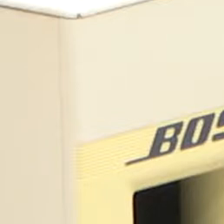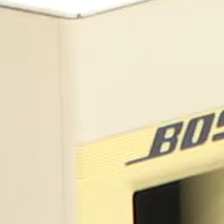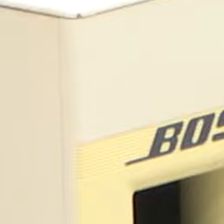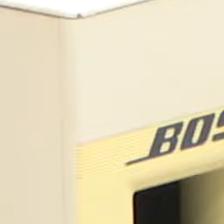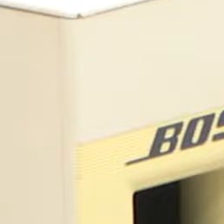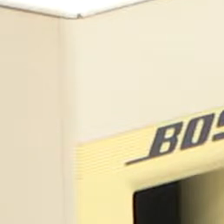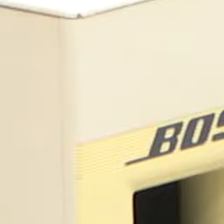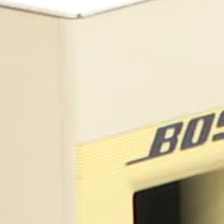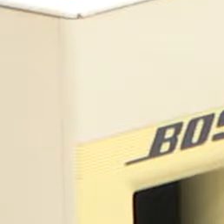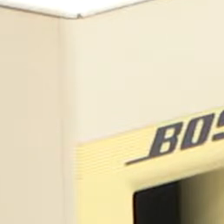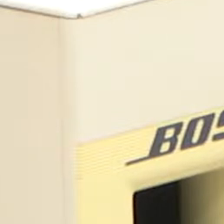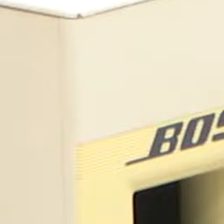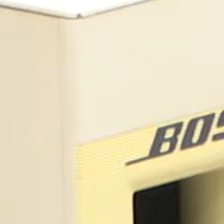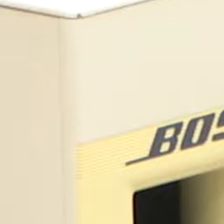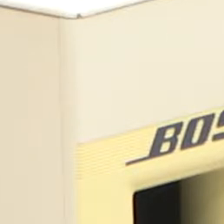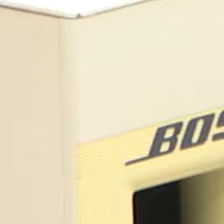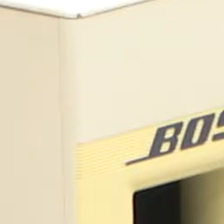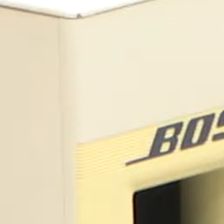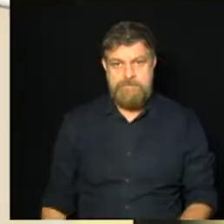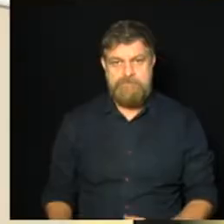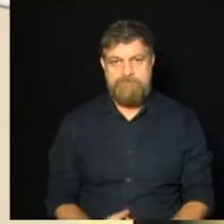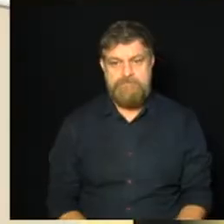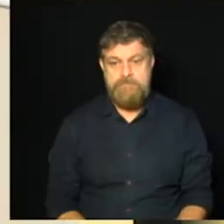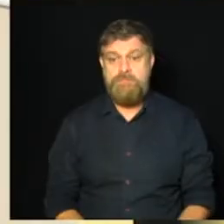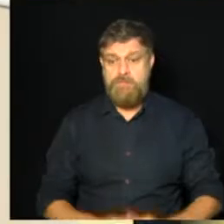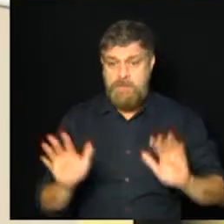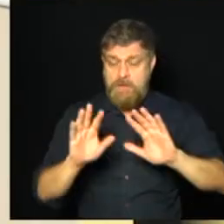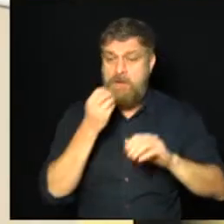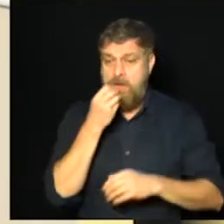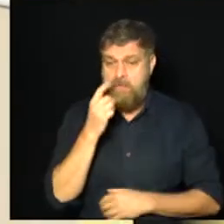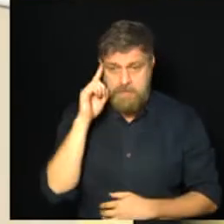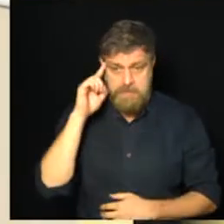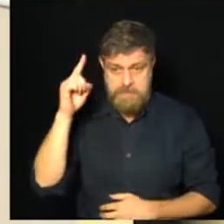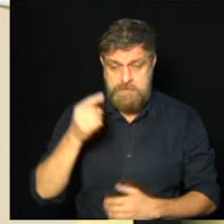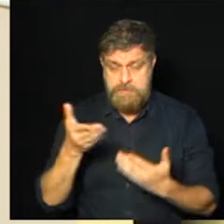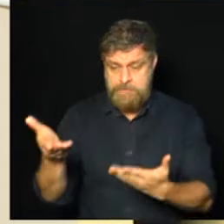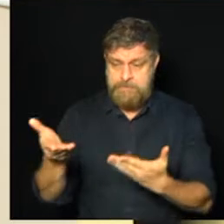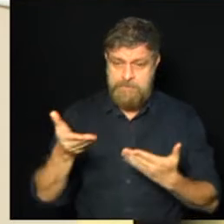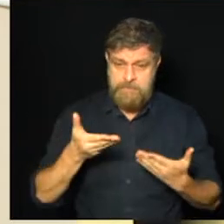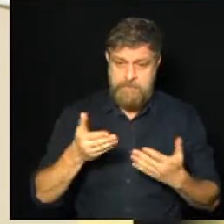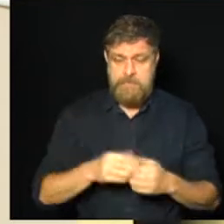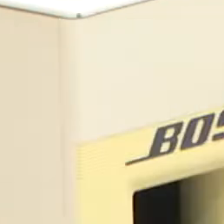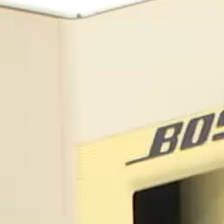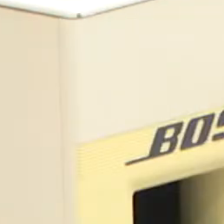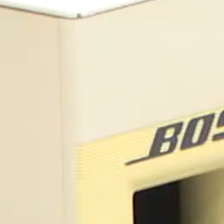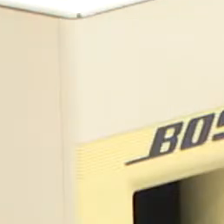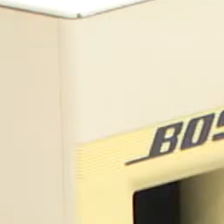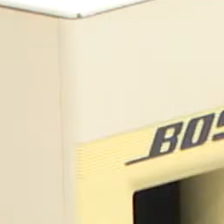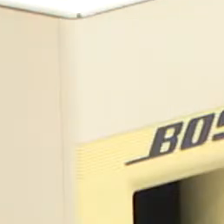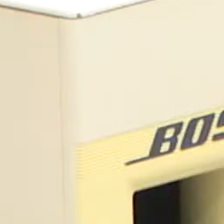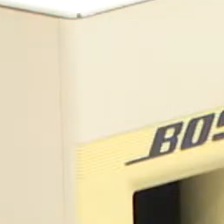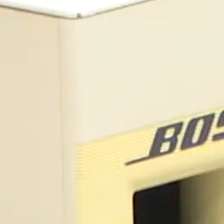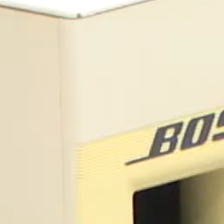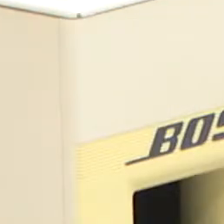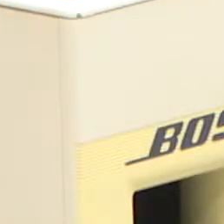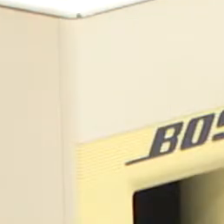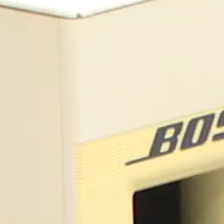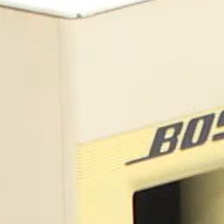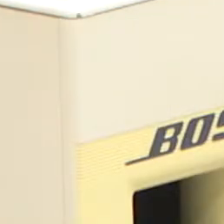você vai acompanhar a reunião da Comissão de Política, Social e Saúde da Câmara. Acompanhe na presidência do vereador Paulo